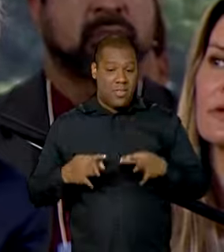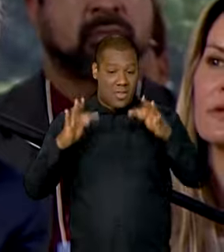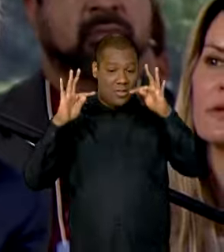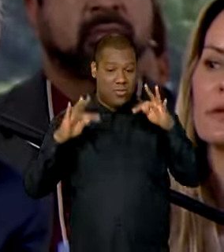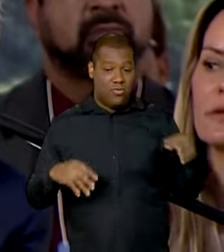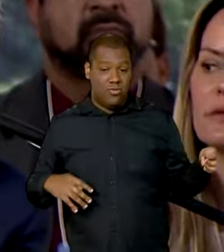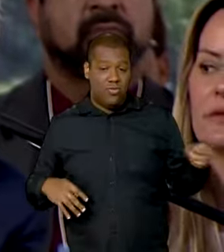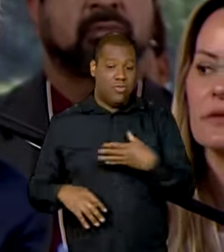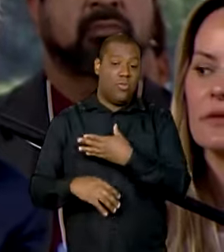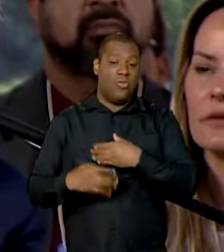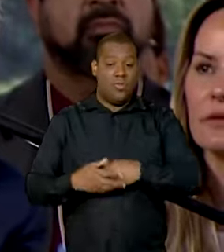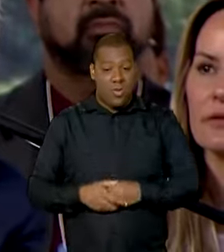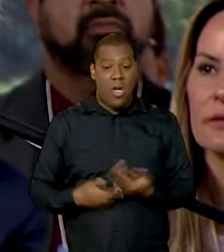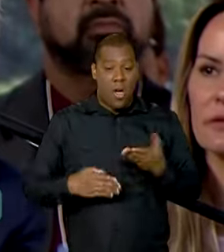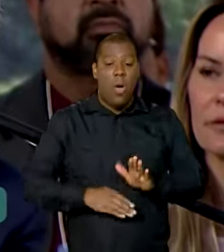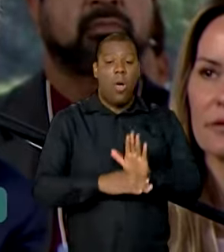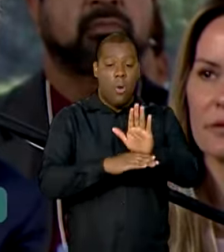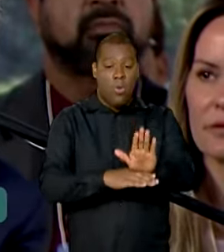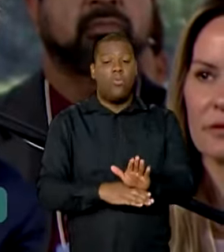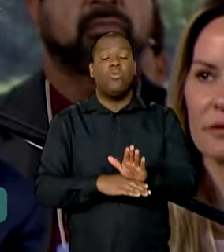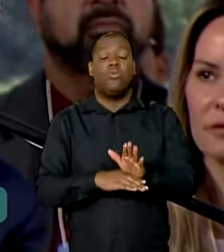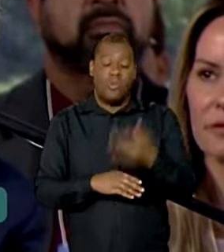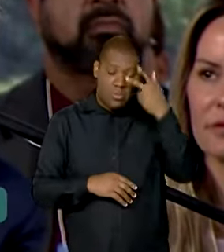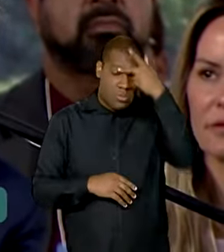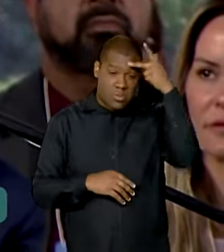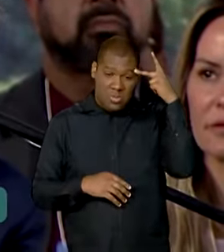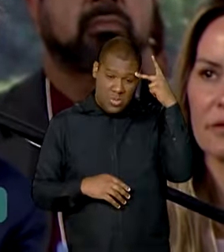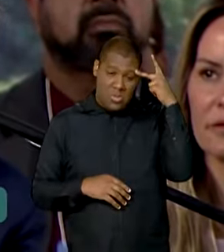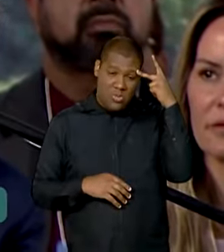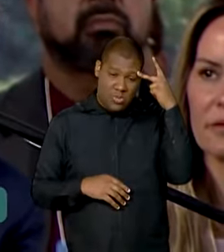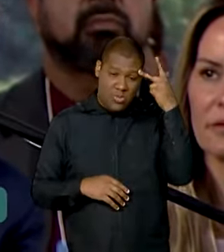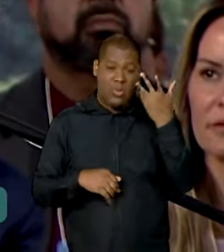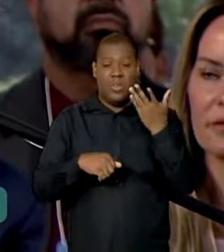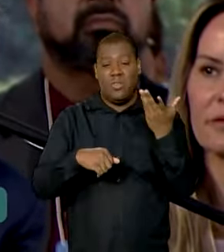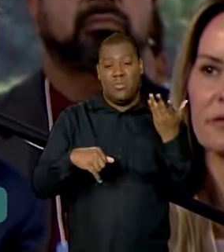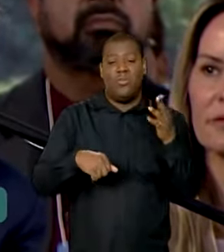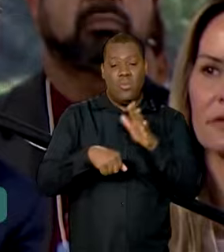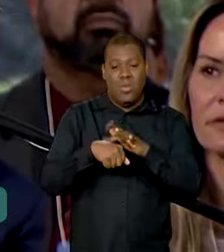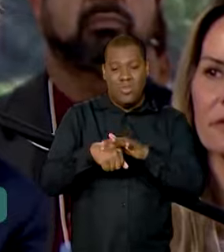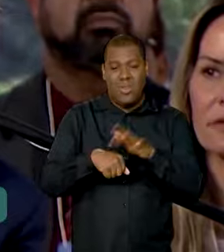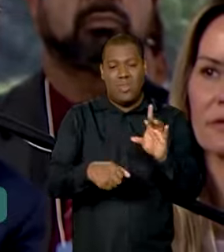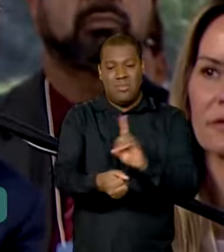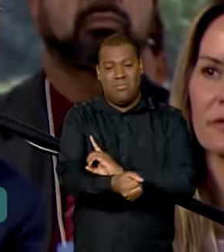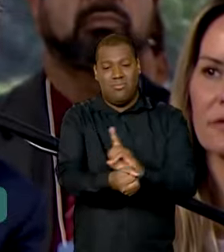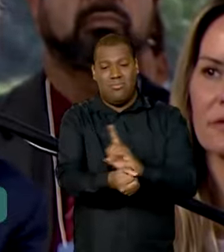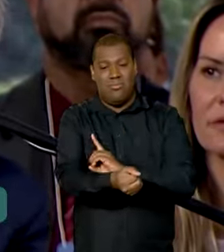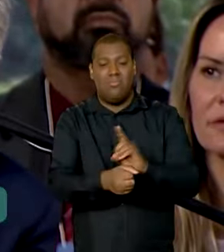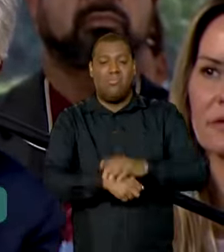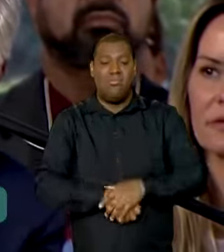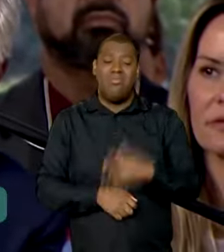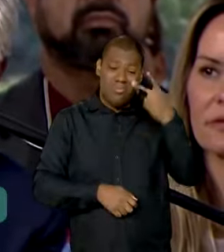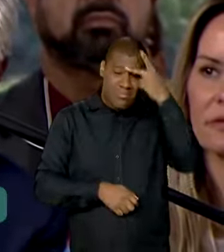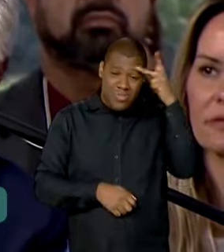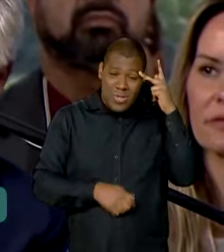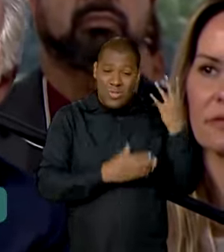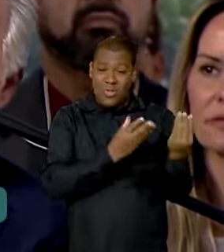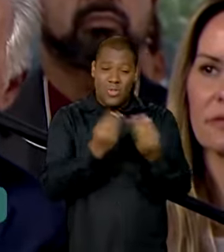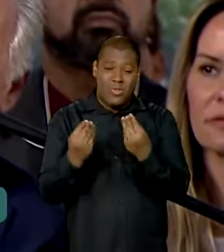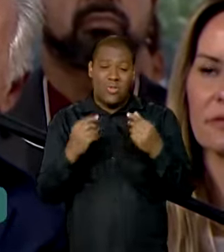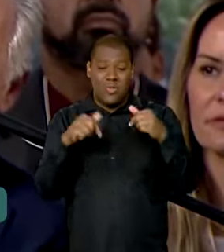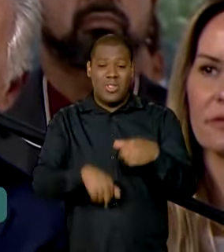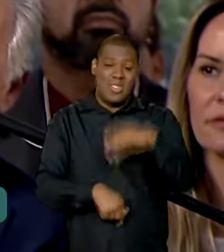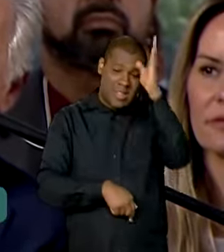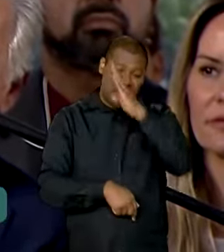trazer muita contribuição para as pessoas que sofrem com diabetes. Né? São muitas pessoas no nosso